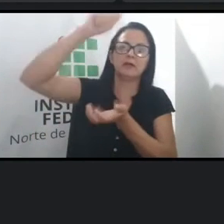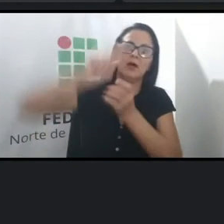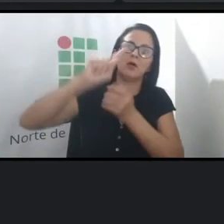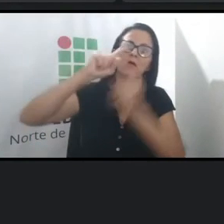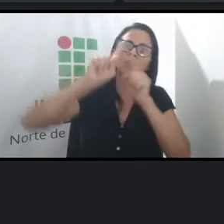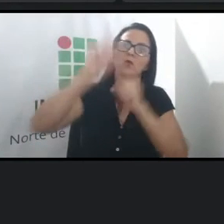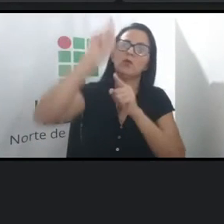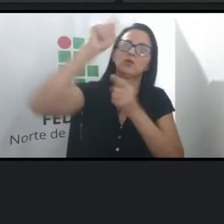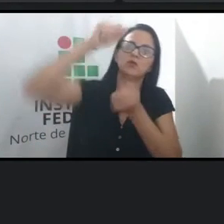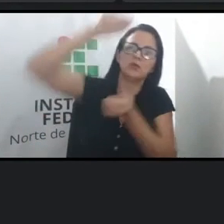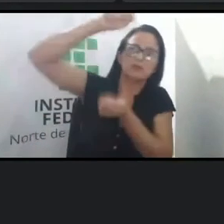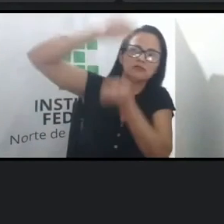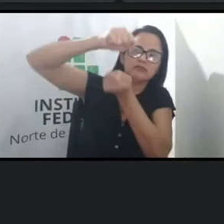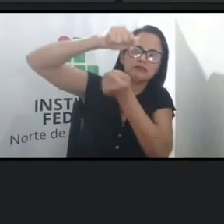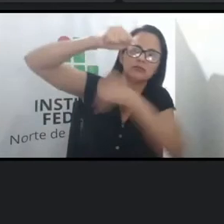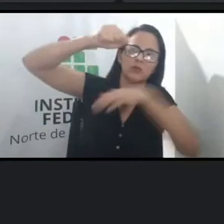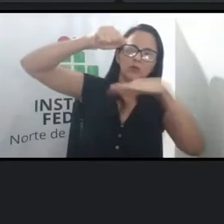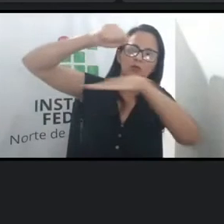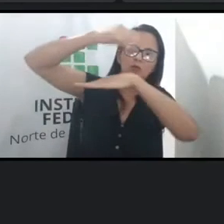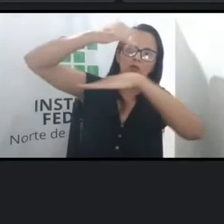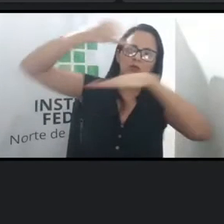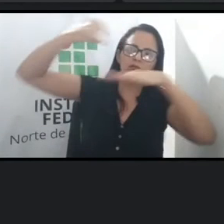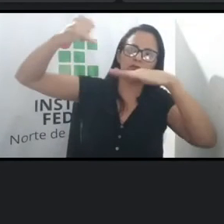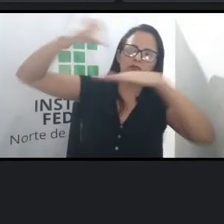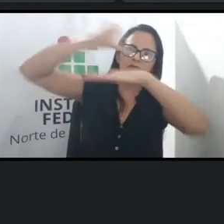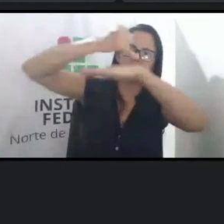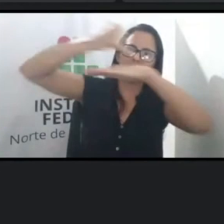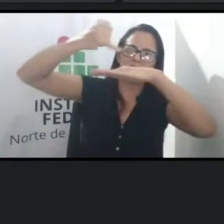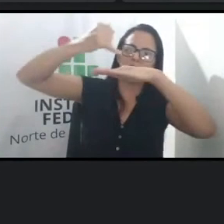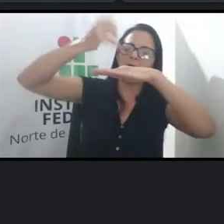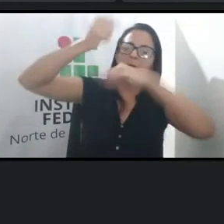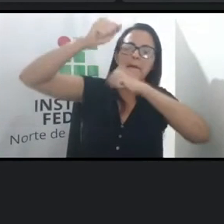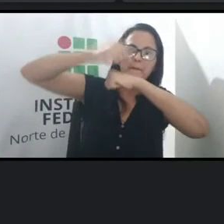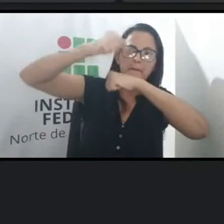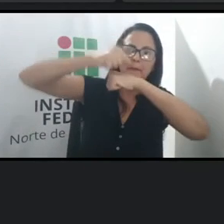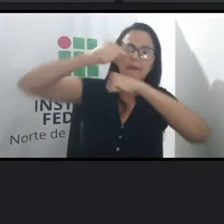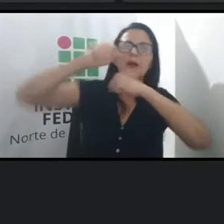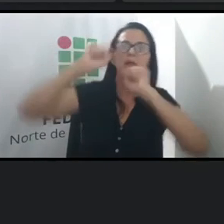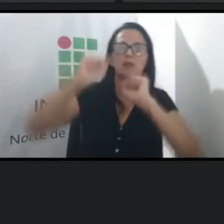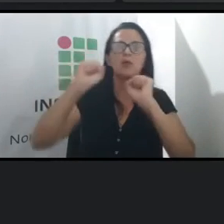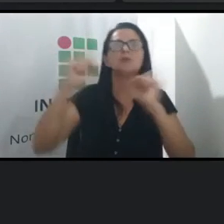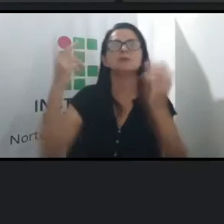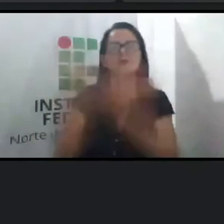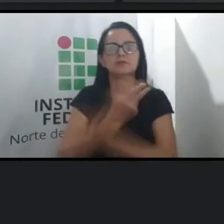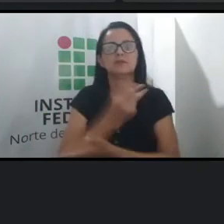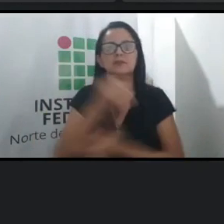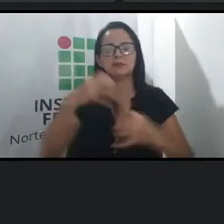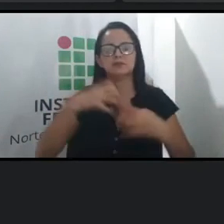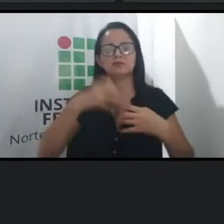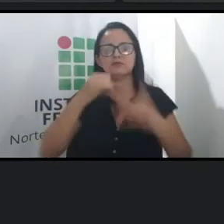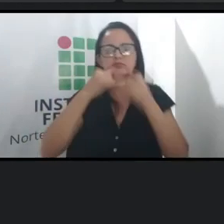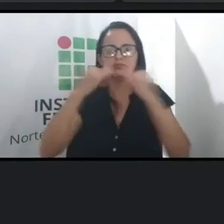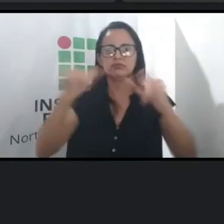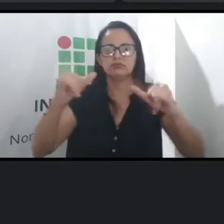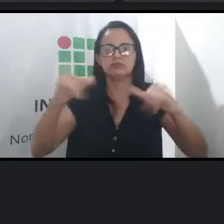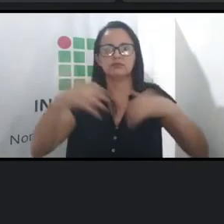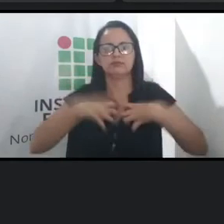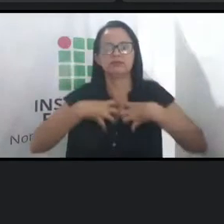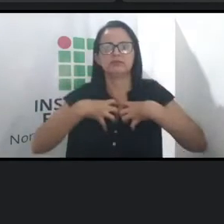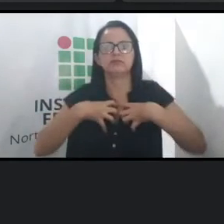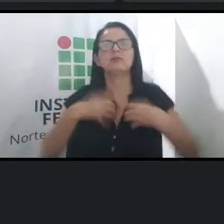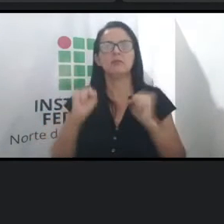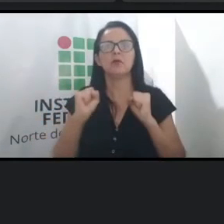veículo, eletrizar o veículo e eletrocutar os folhões. Devemos também o quê? Não devemos jogar o